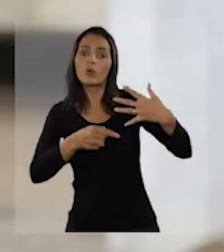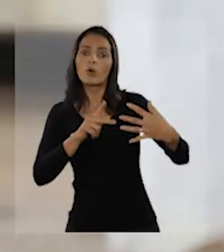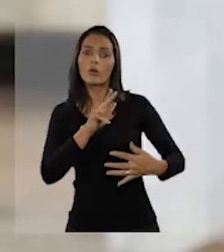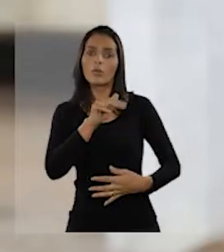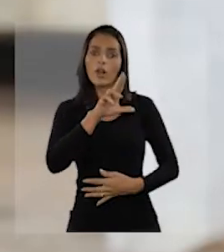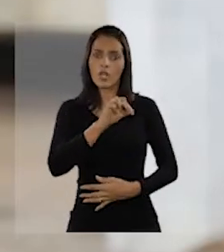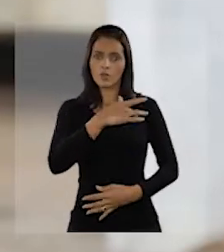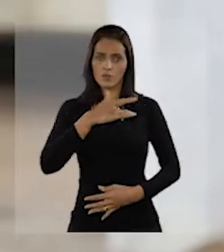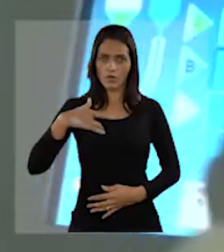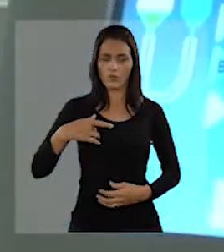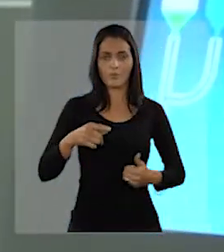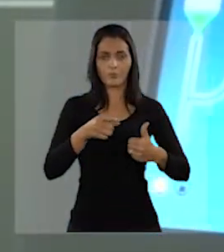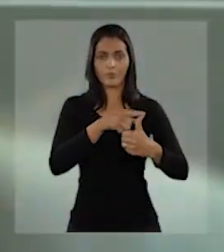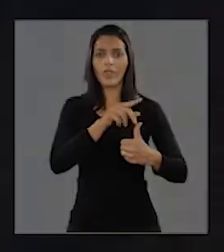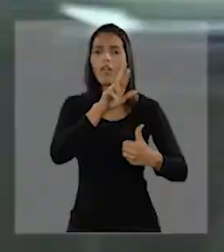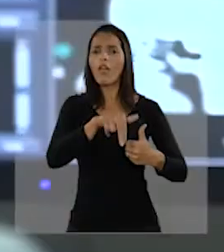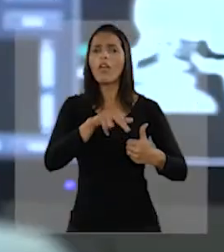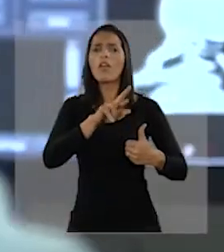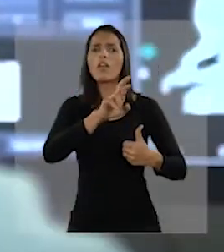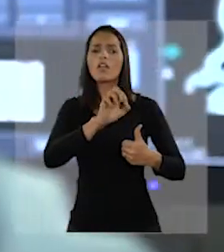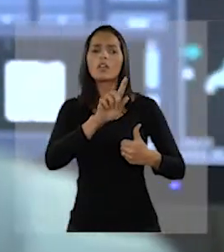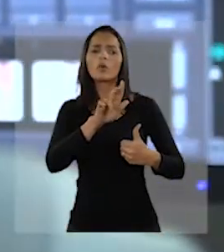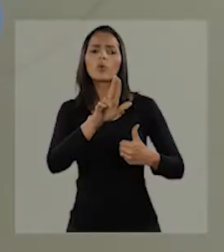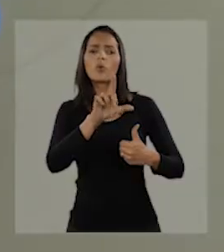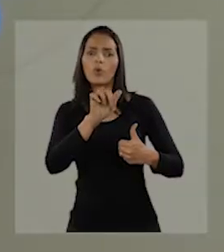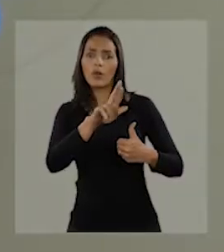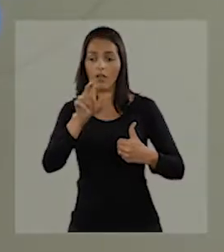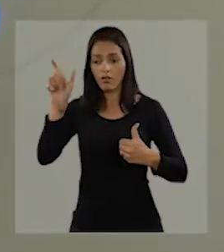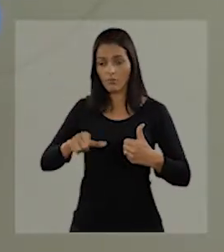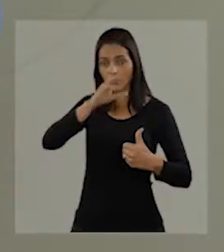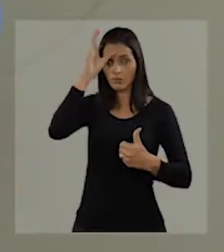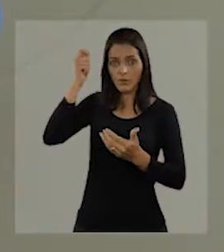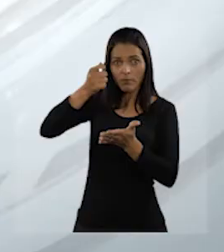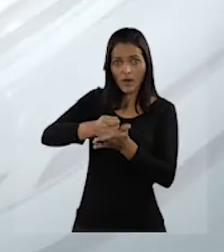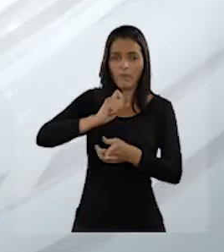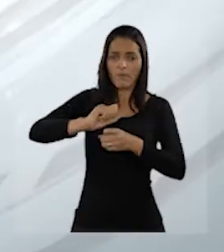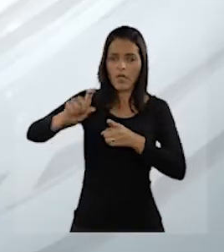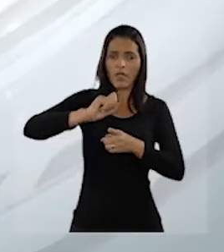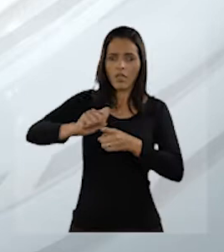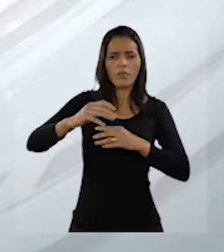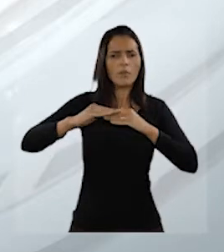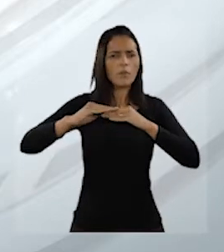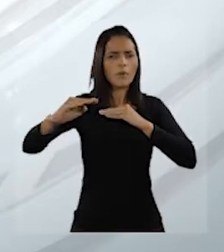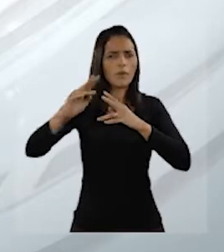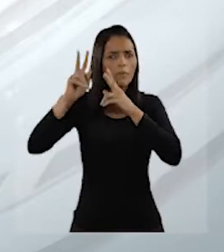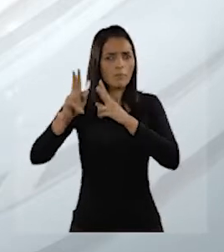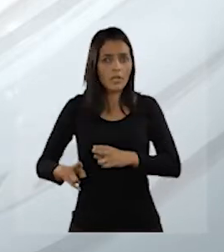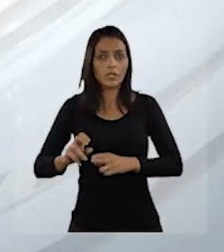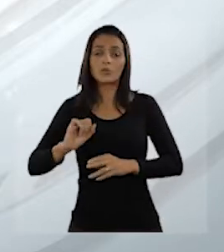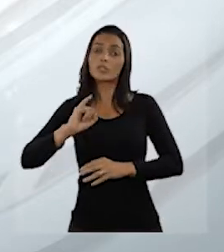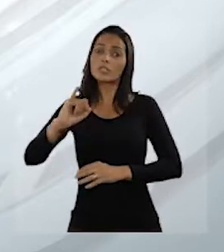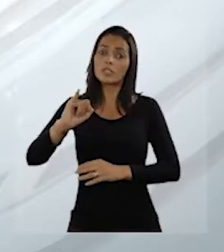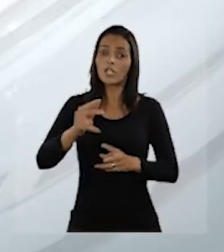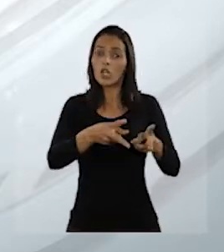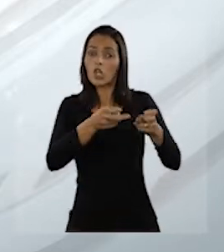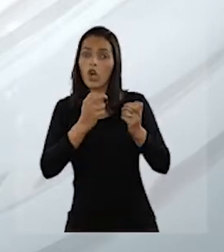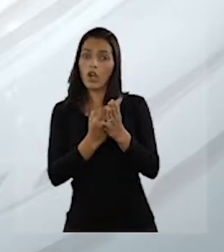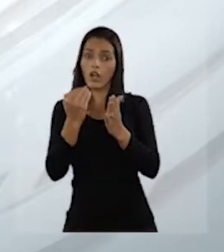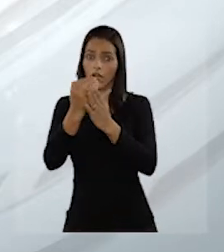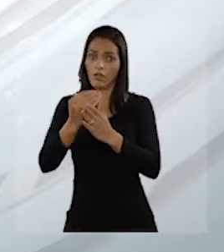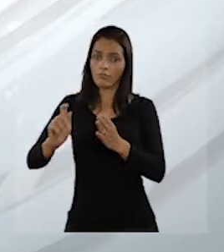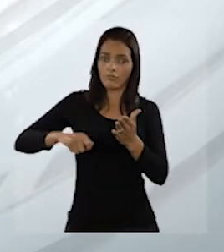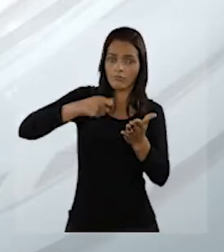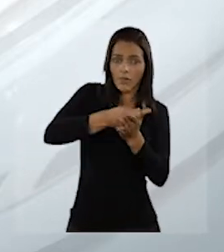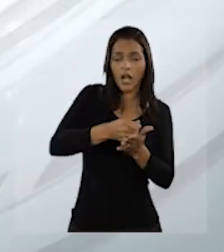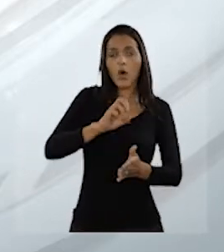com a sociedade. Hoje existem os seguintes tipos de plano de saúde. O plano regular, no qual o